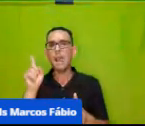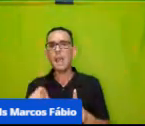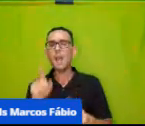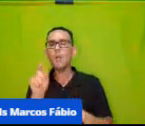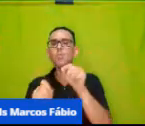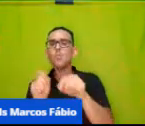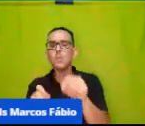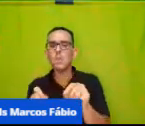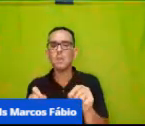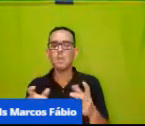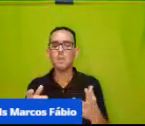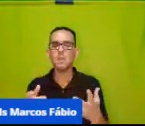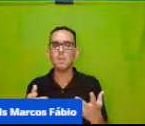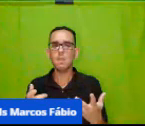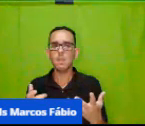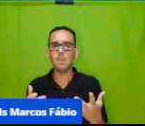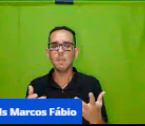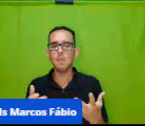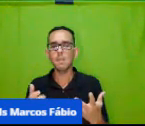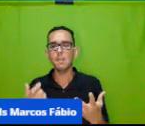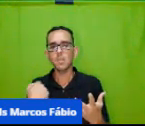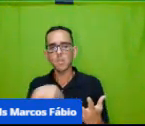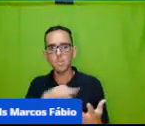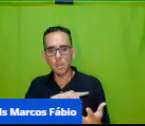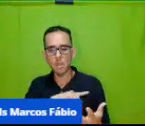parte de